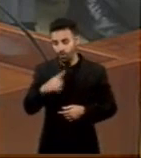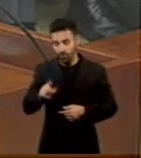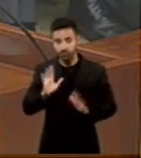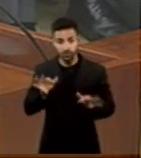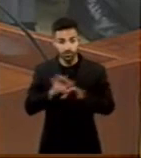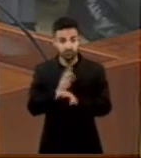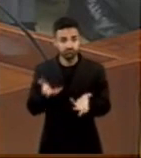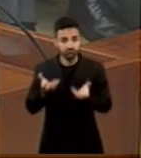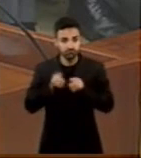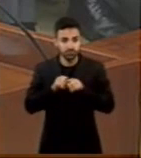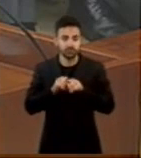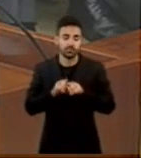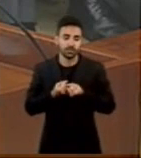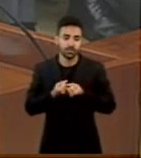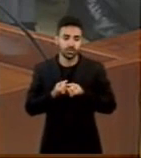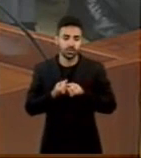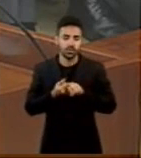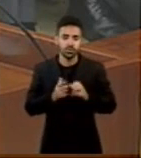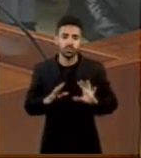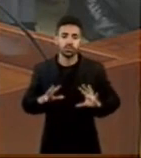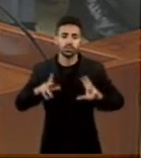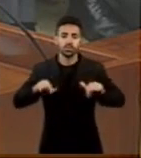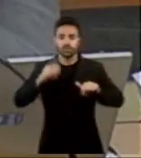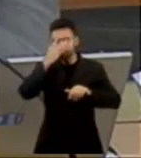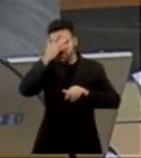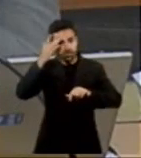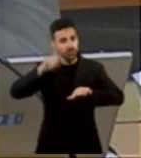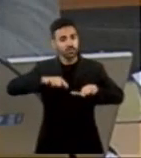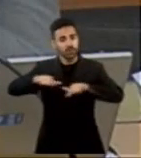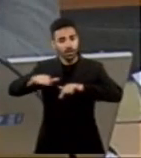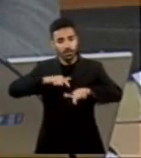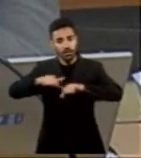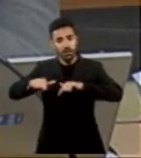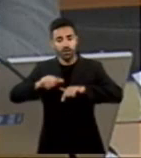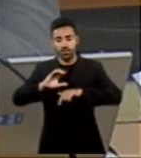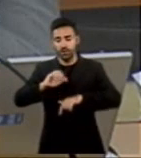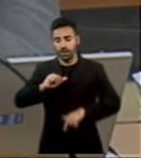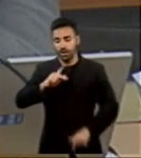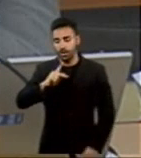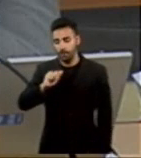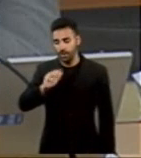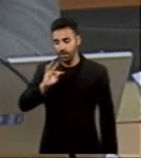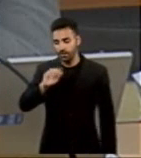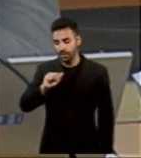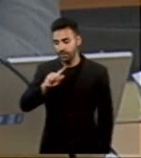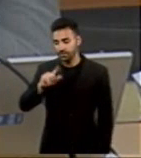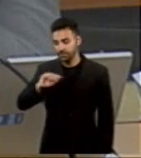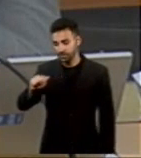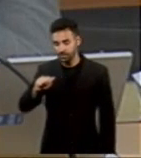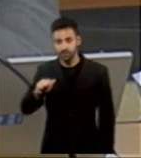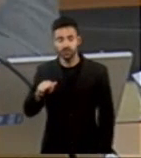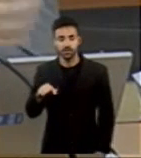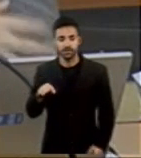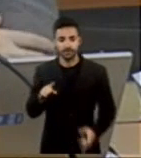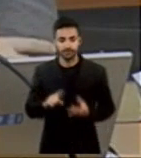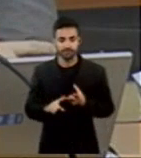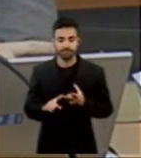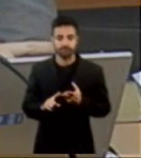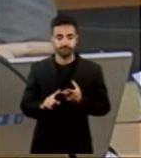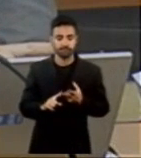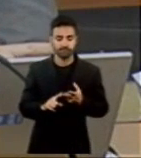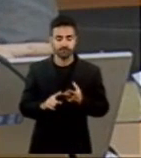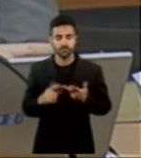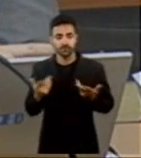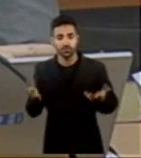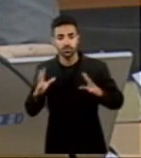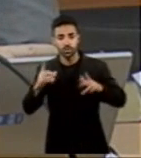absorveu todos aqueles trabalhadores que eram de capatazia do porto, passaram para o órgão gestor de mão de obra. Ou seja,